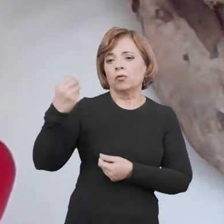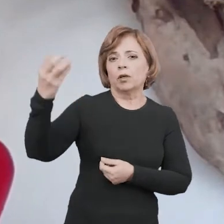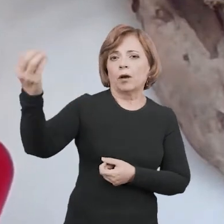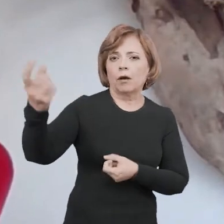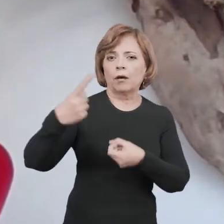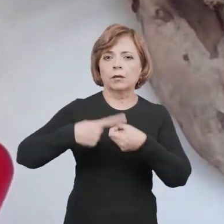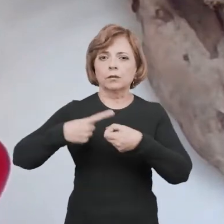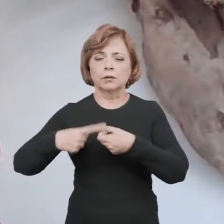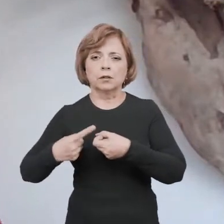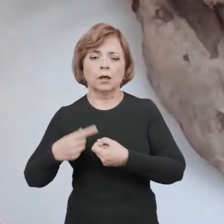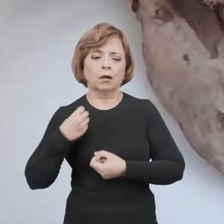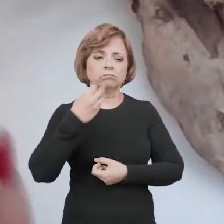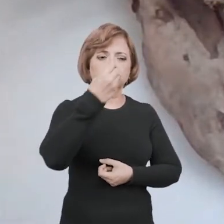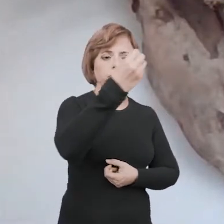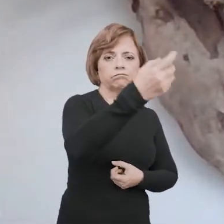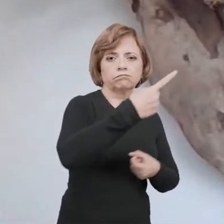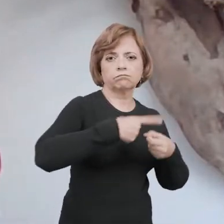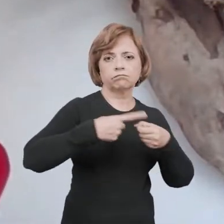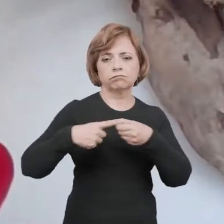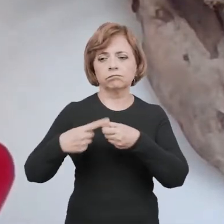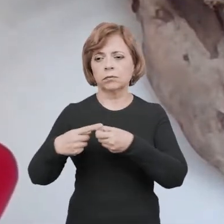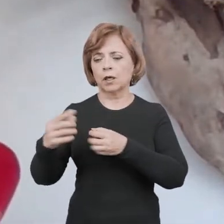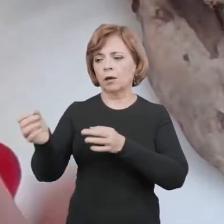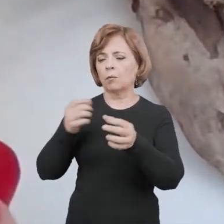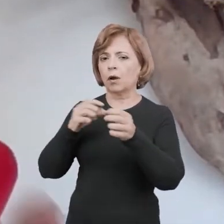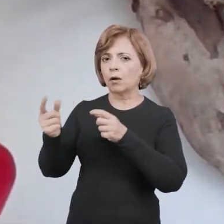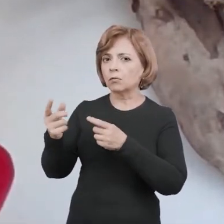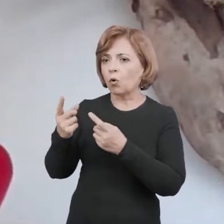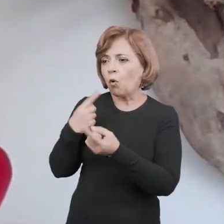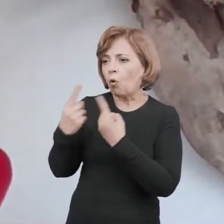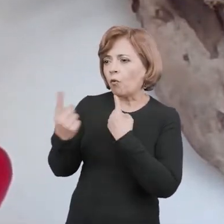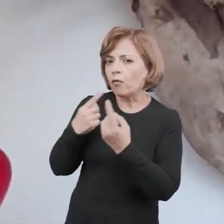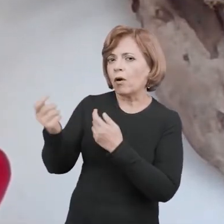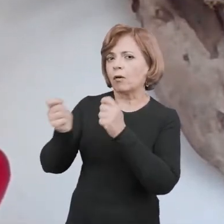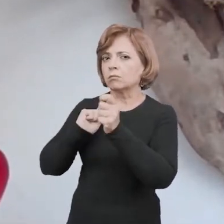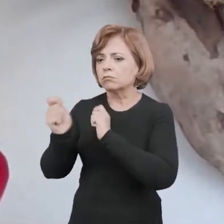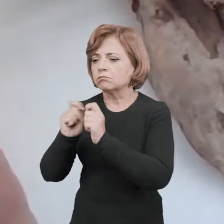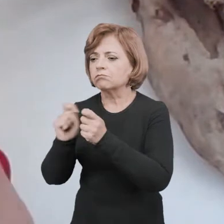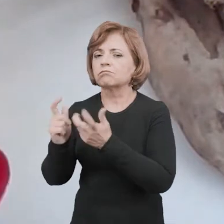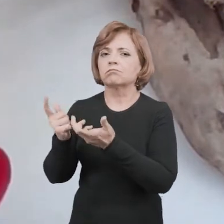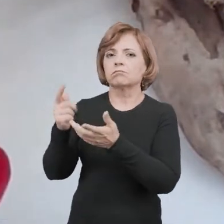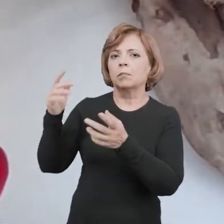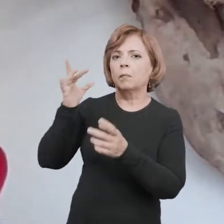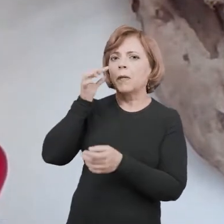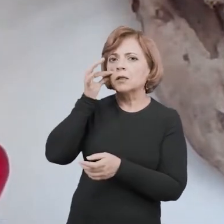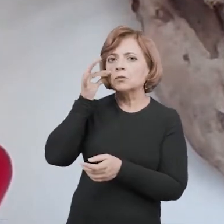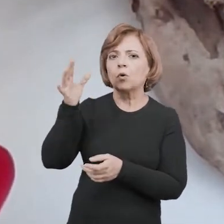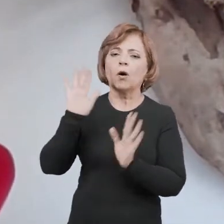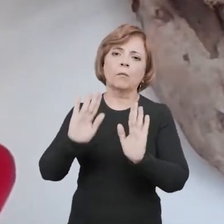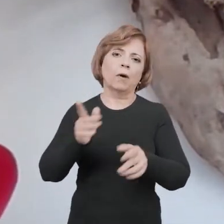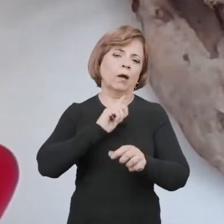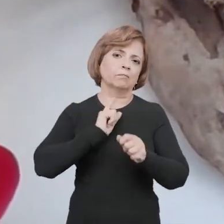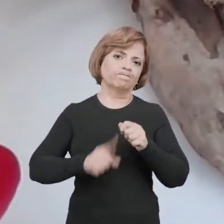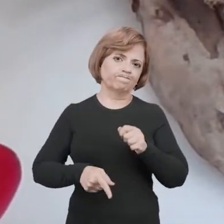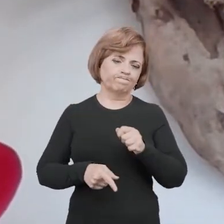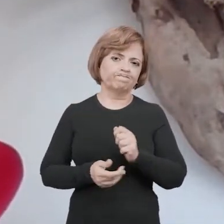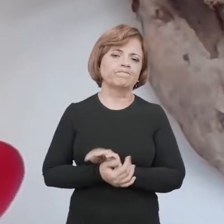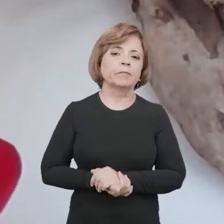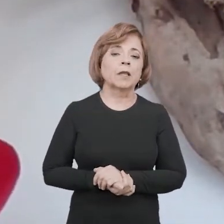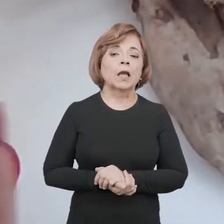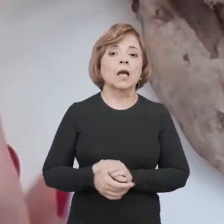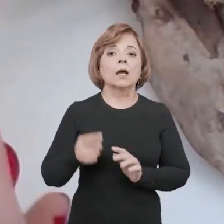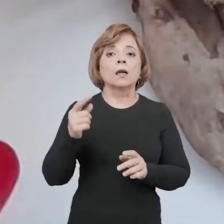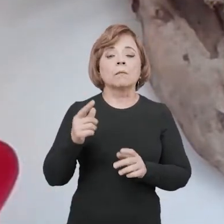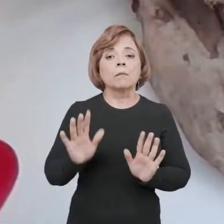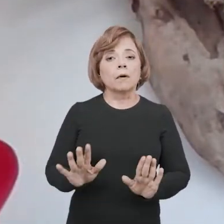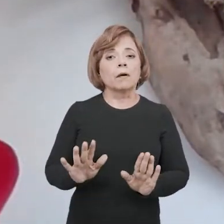viagens ao interior, uma interlocução pessoal, e justamente naquele momento ela estava vedada.